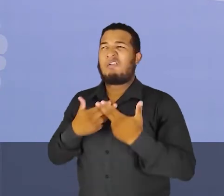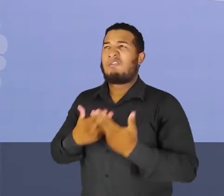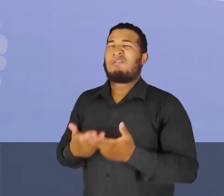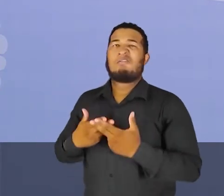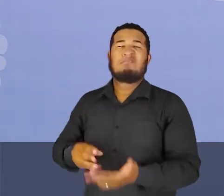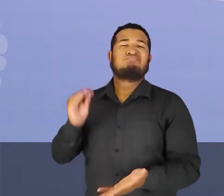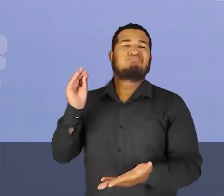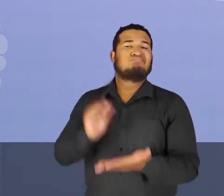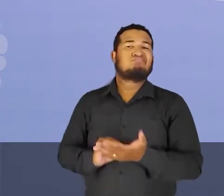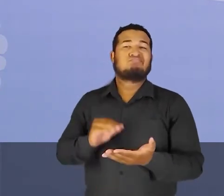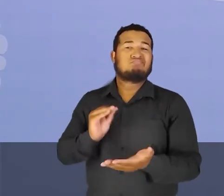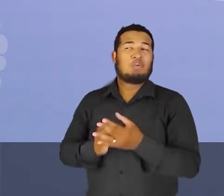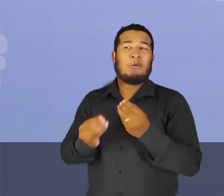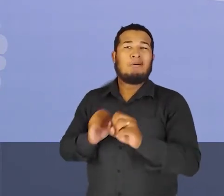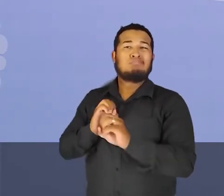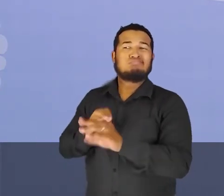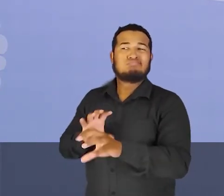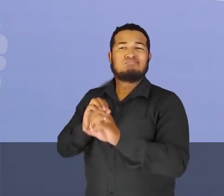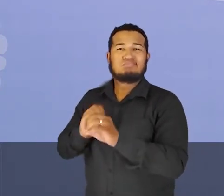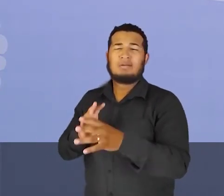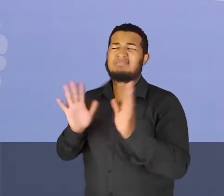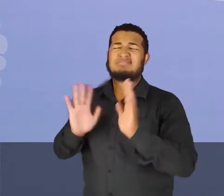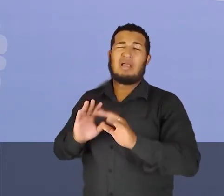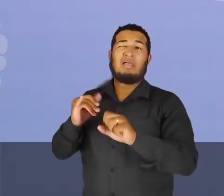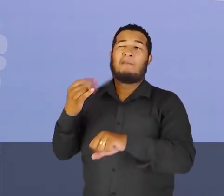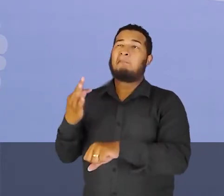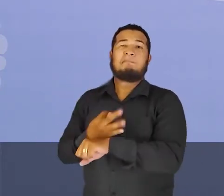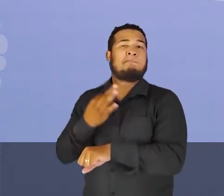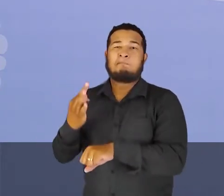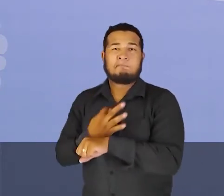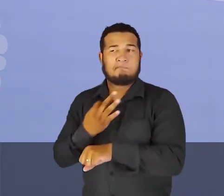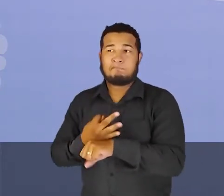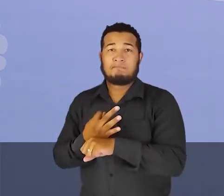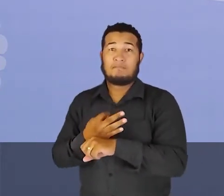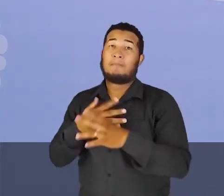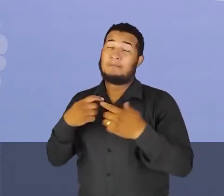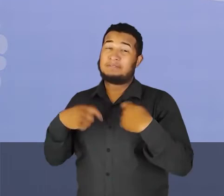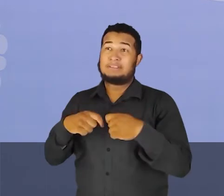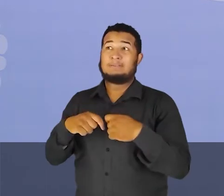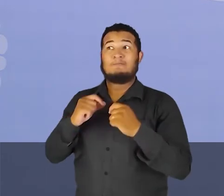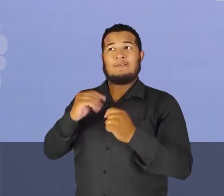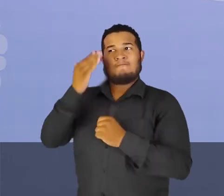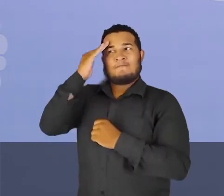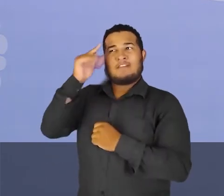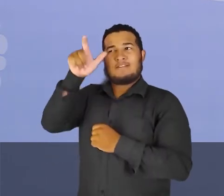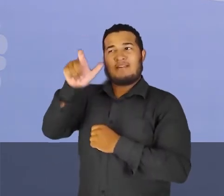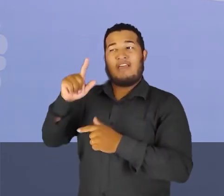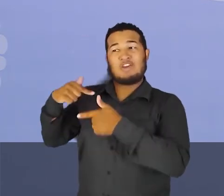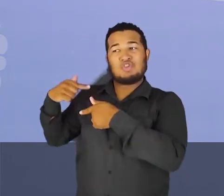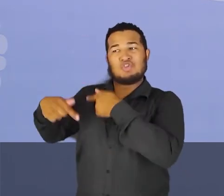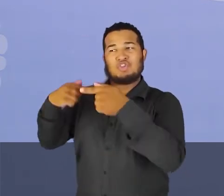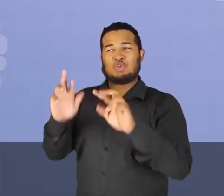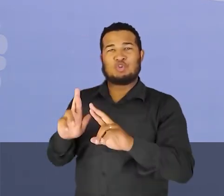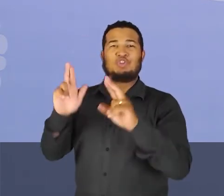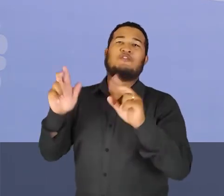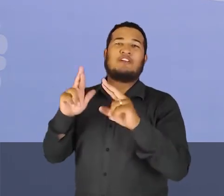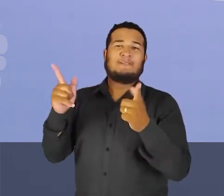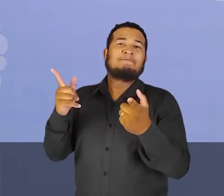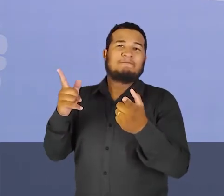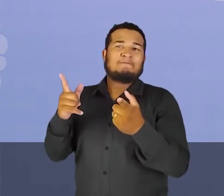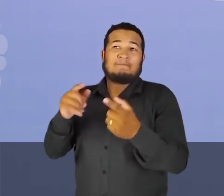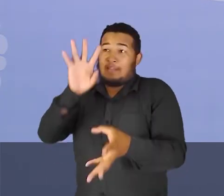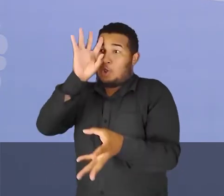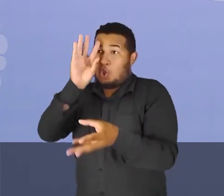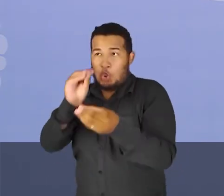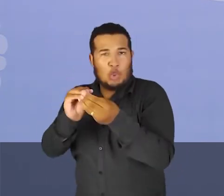aquela paciência de poder ensinar, de poder ajudar e de entender que aquela pessoa, por ser de uma geração diferente,